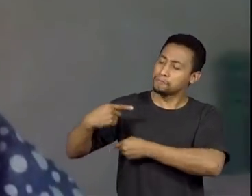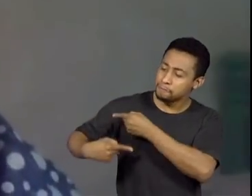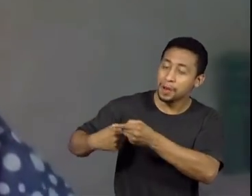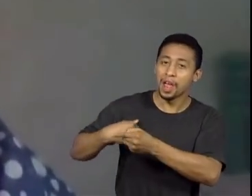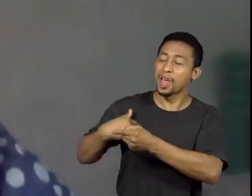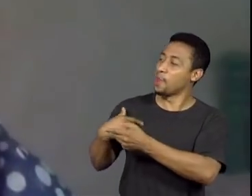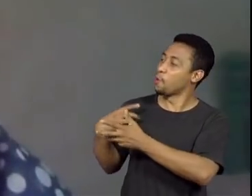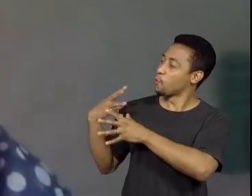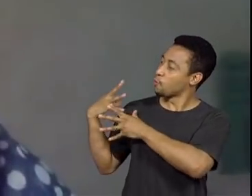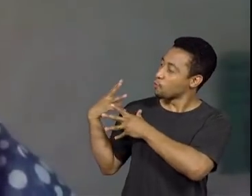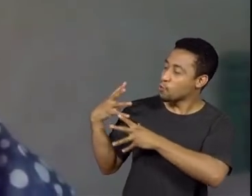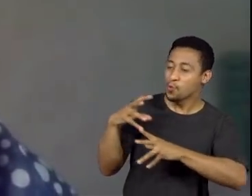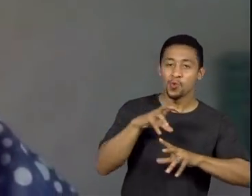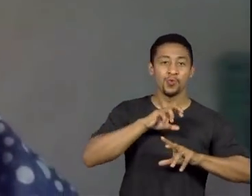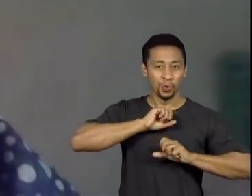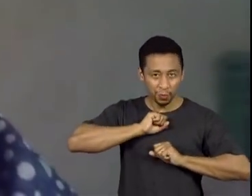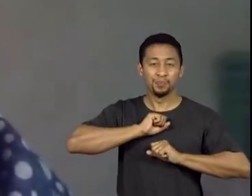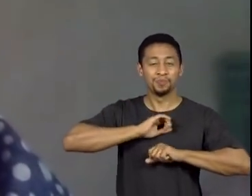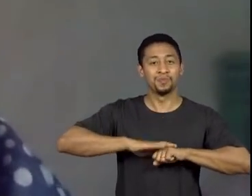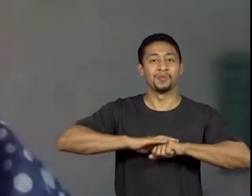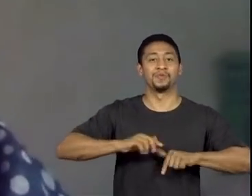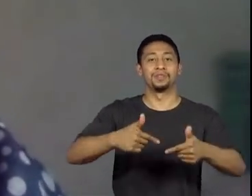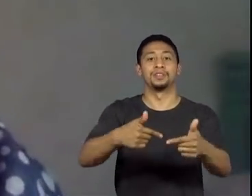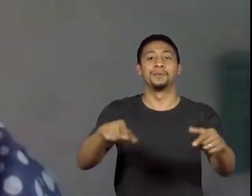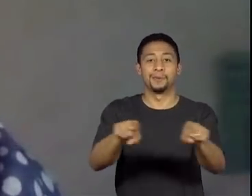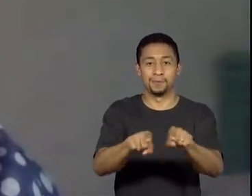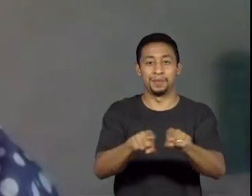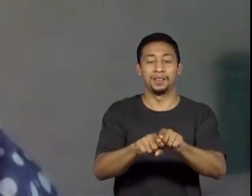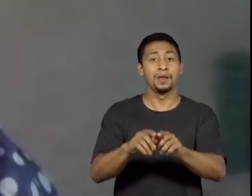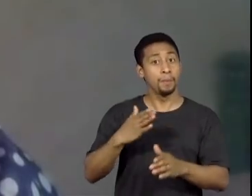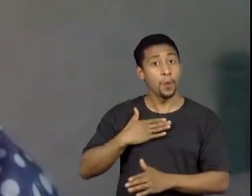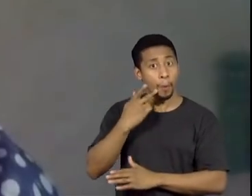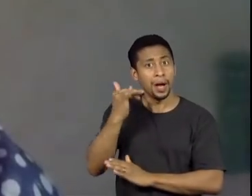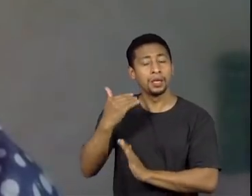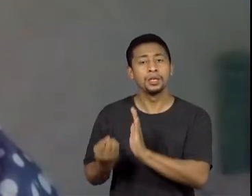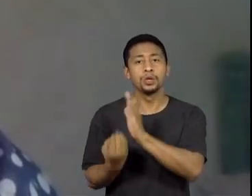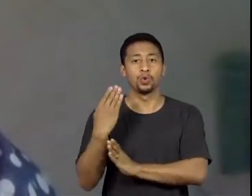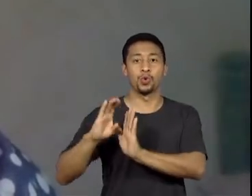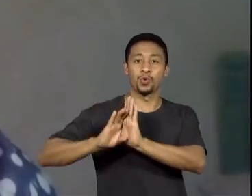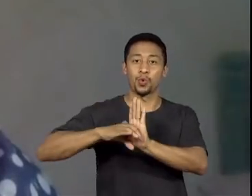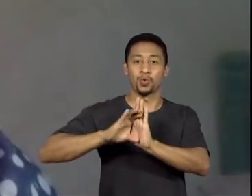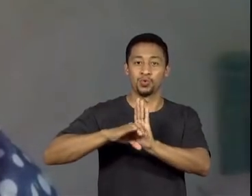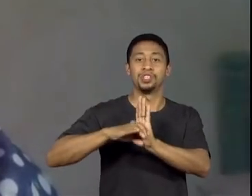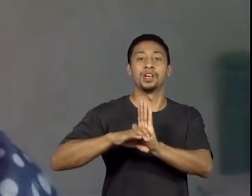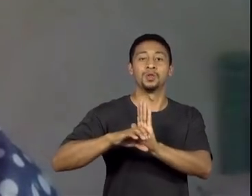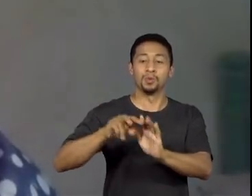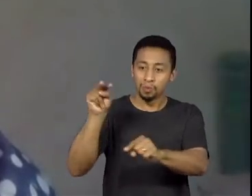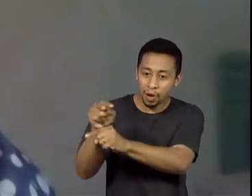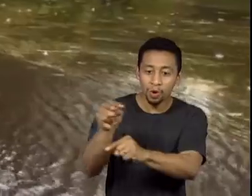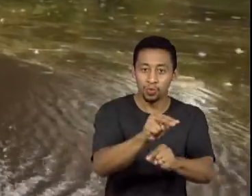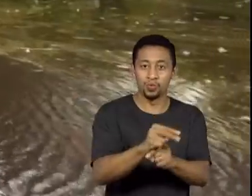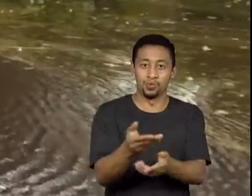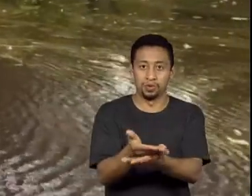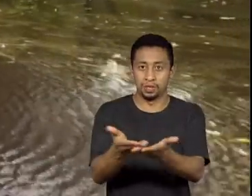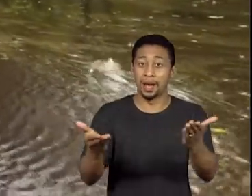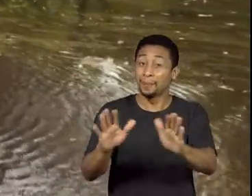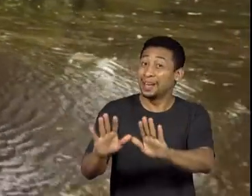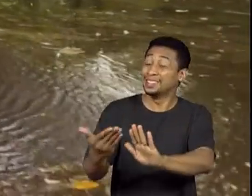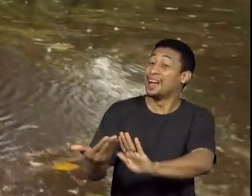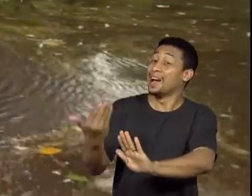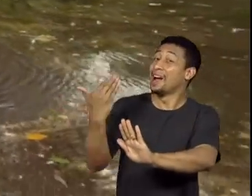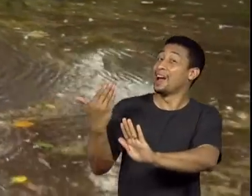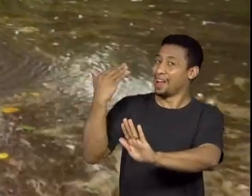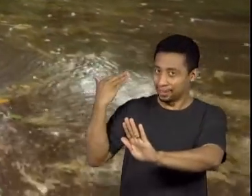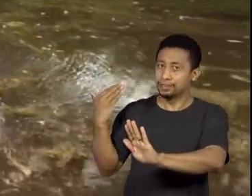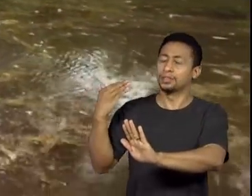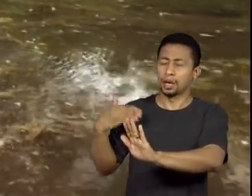ele debateu esse conceito. Para chegar a esse conceito de reservas extrativistas, ele passou por uma ampla